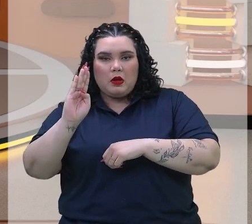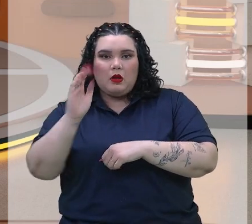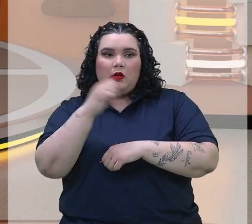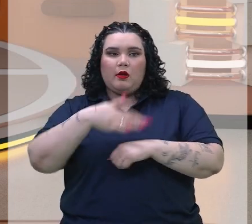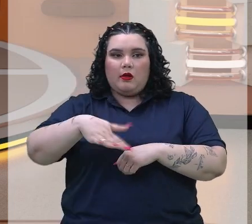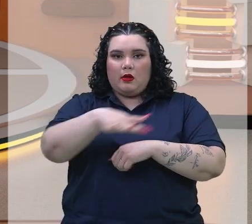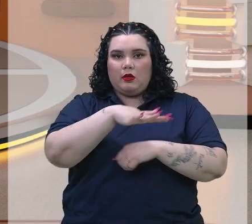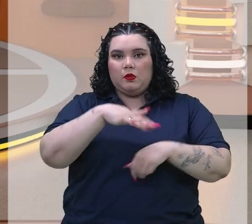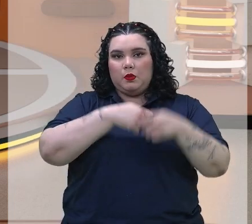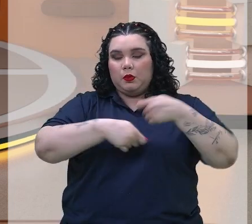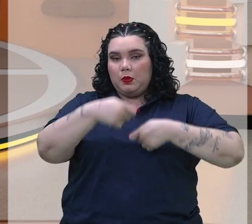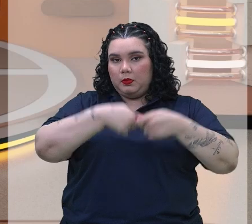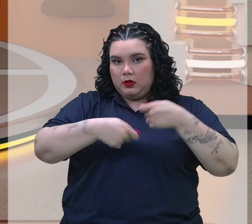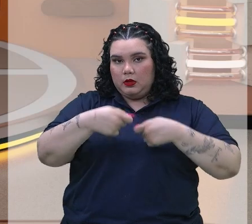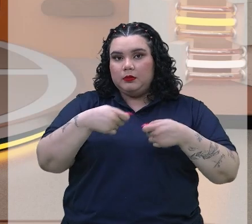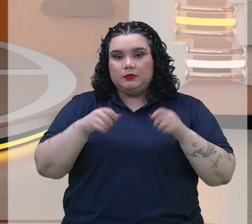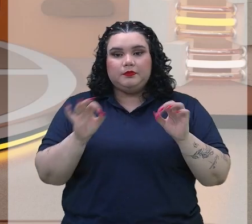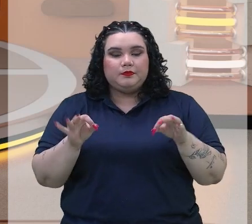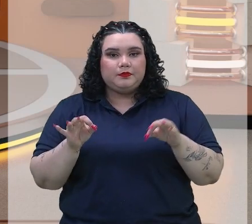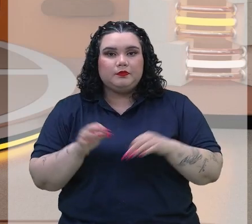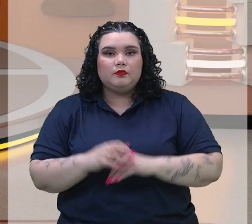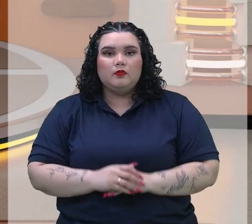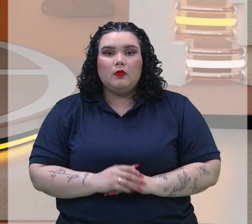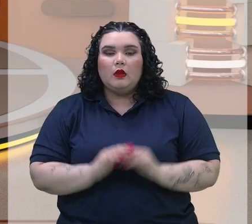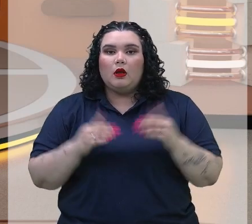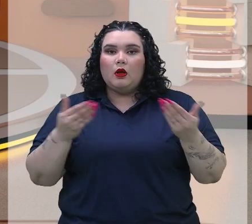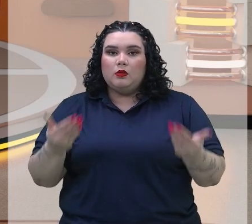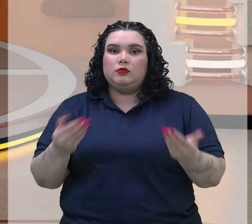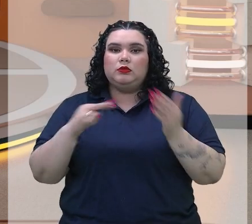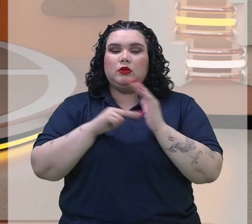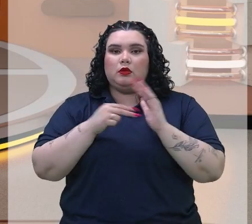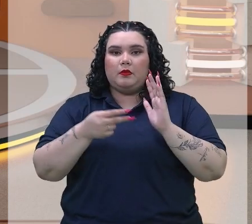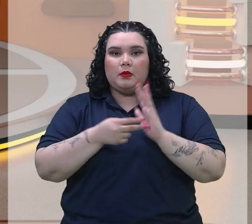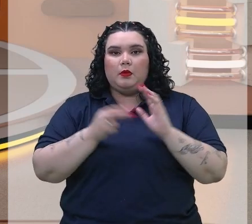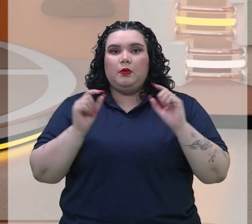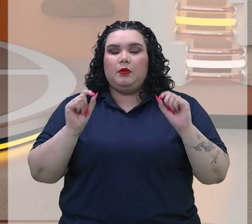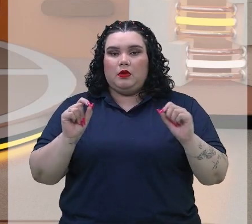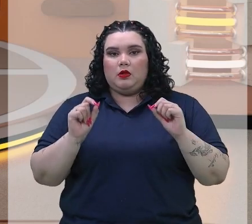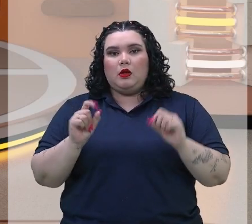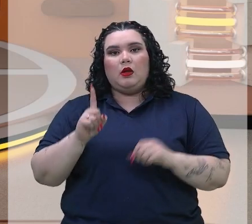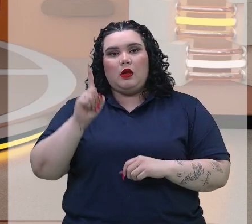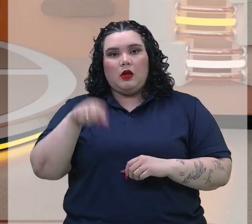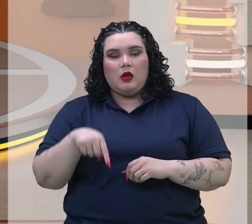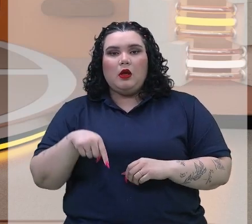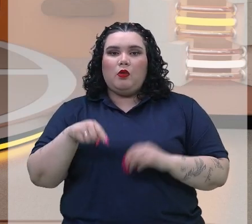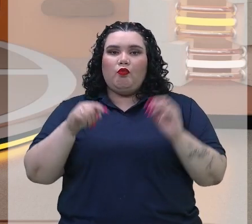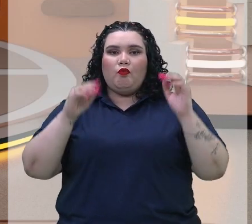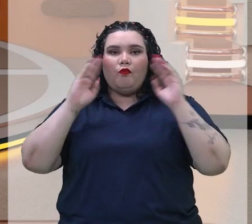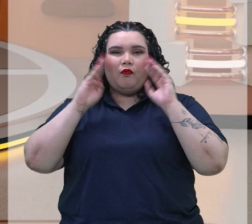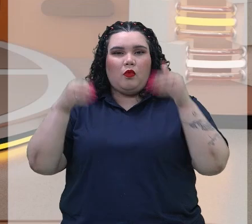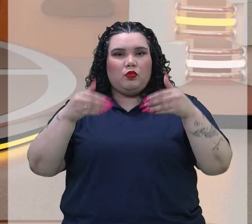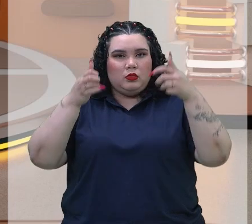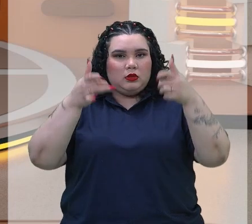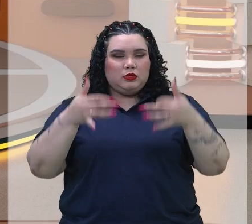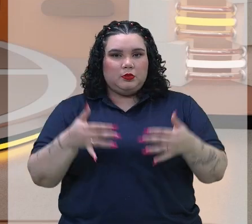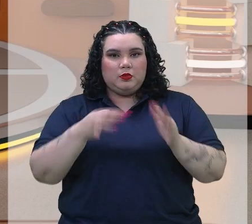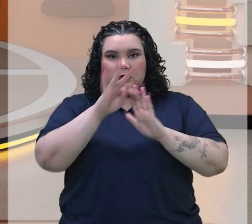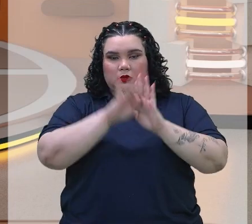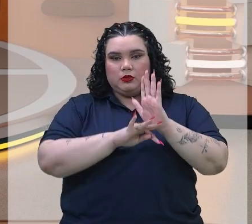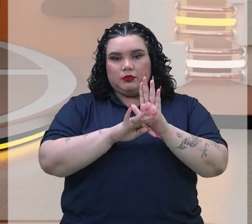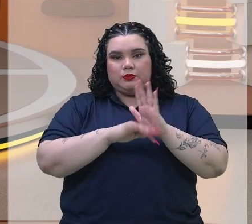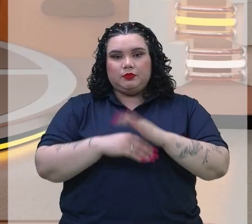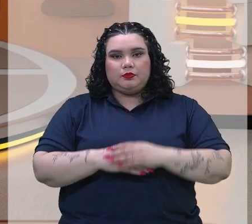da economia, galera. Isso é justamente ali o monopólio.